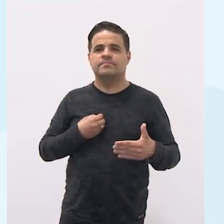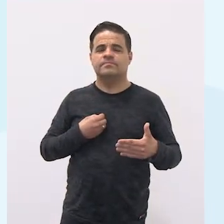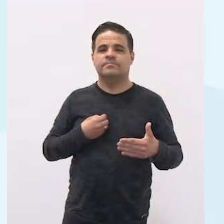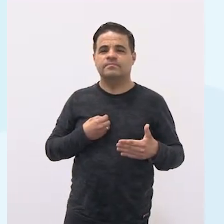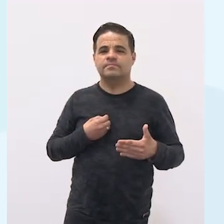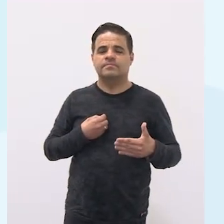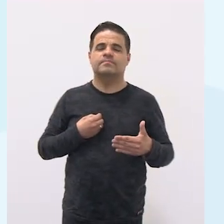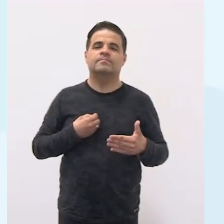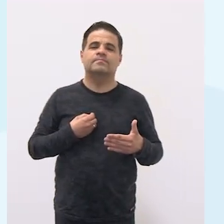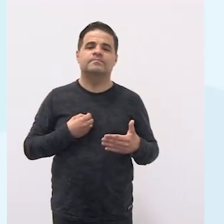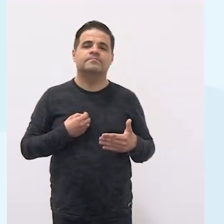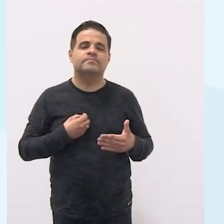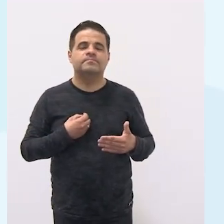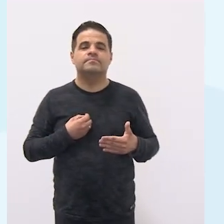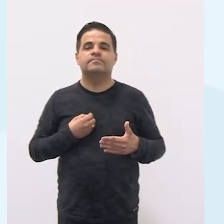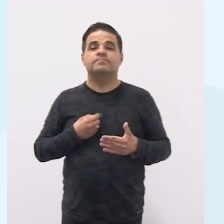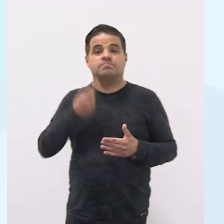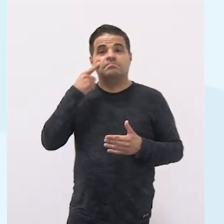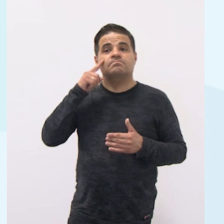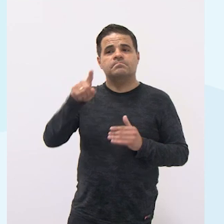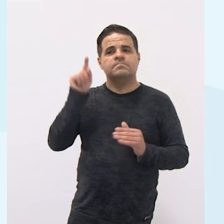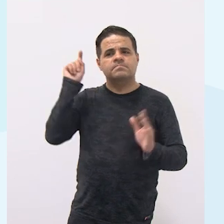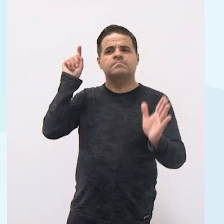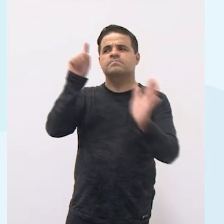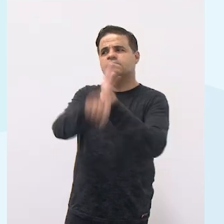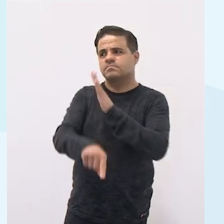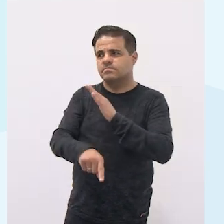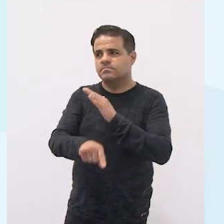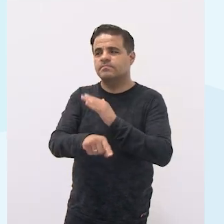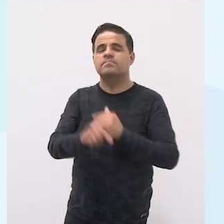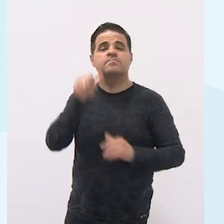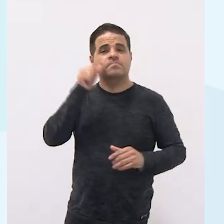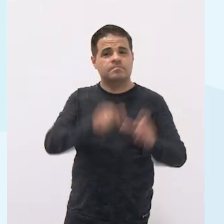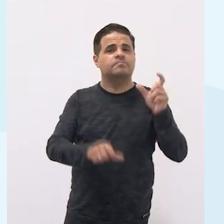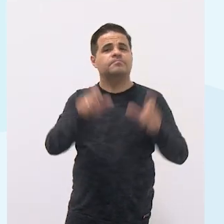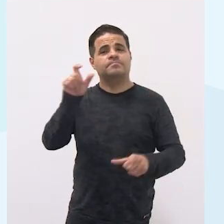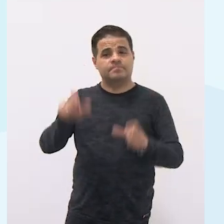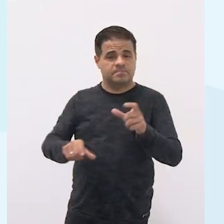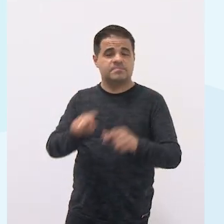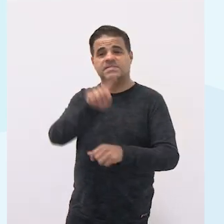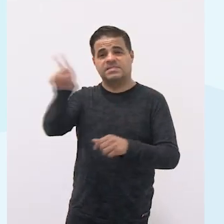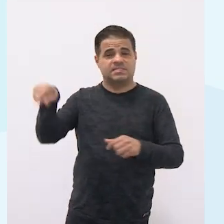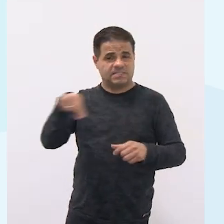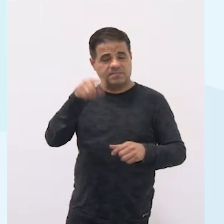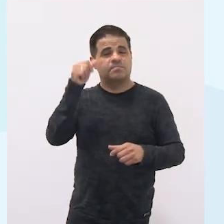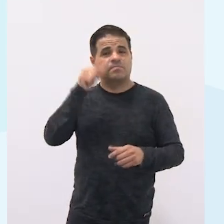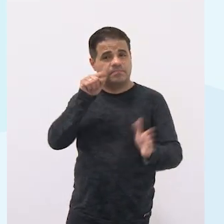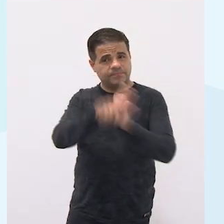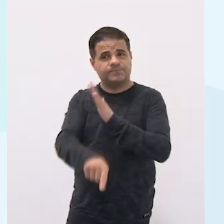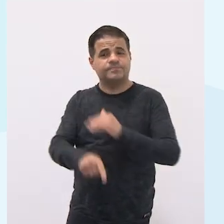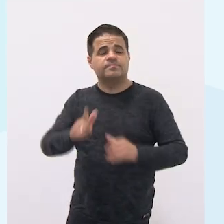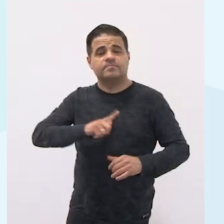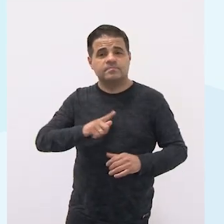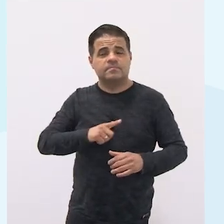ambulatório, nós fizemos uma pergunta para essas mulheres se elas tinham tido, a gente